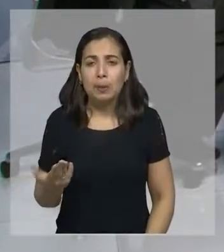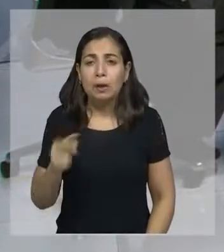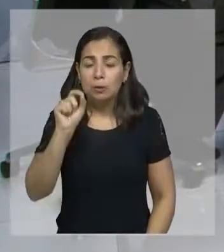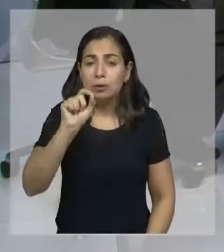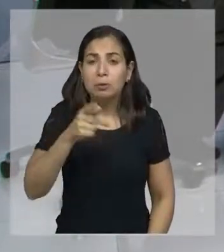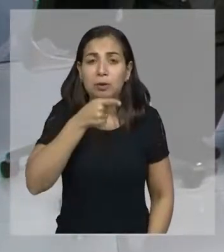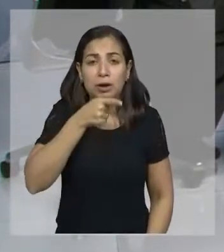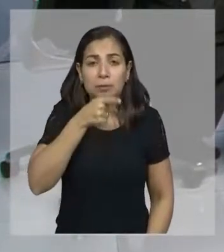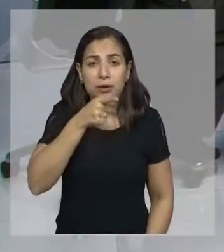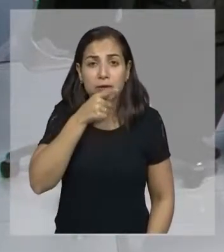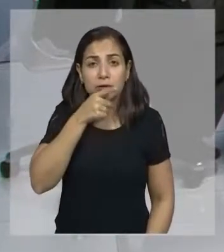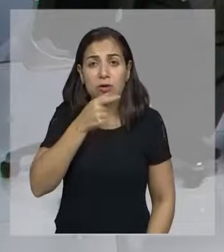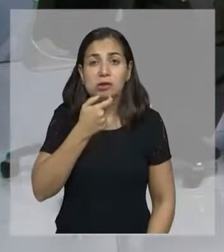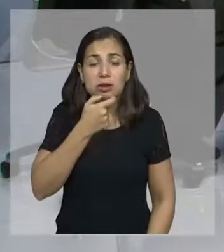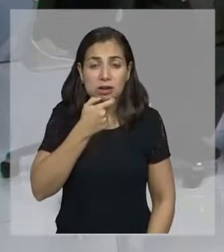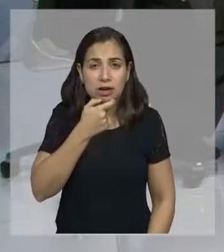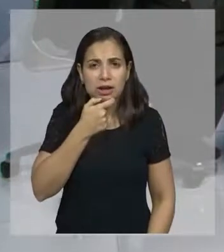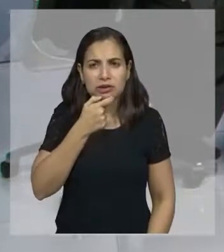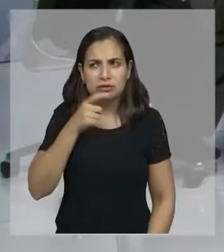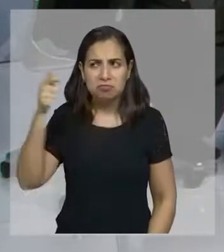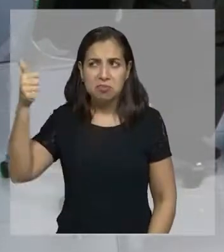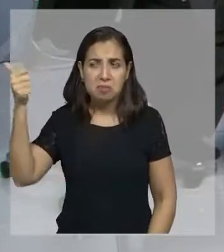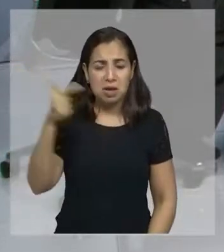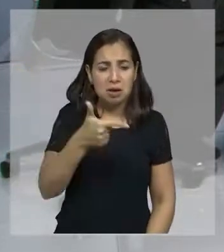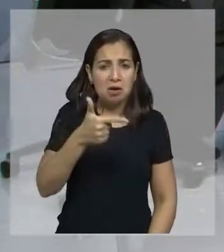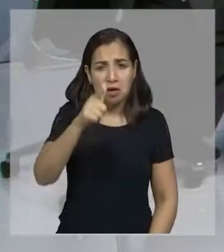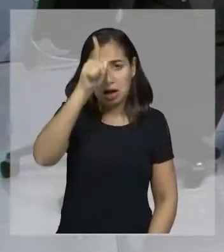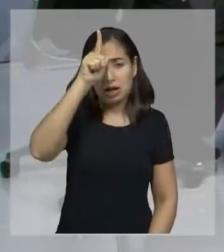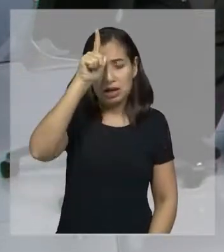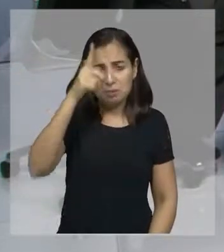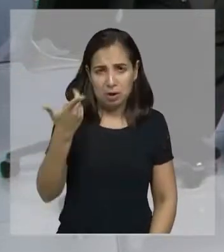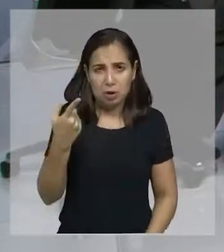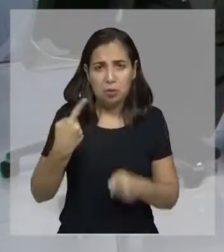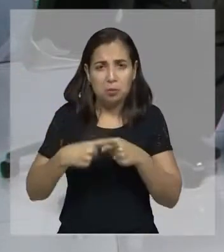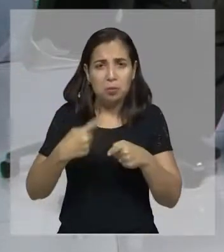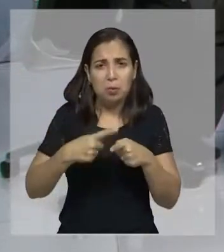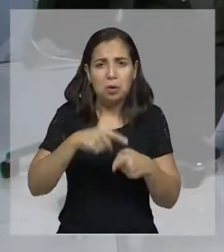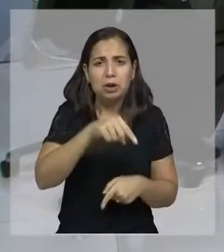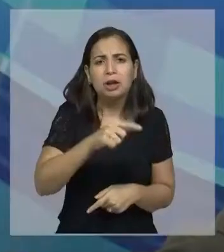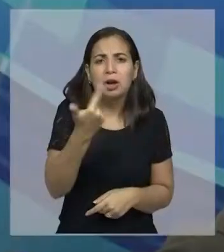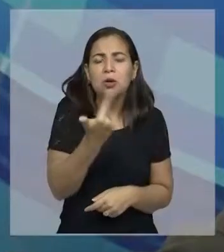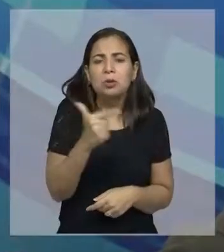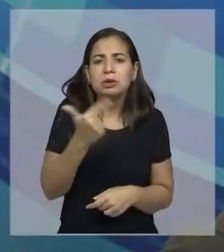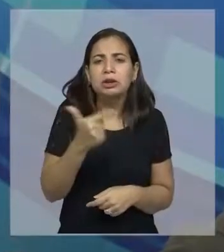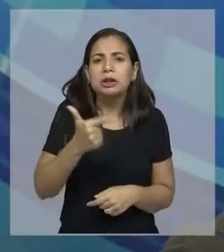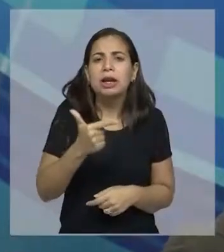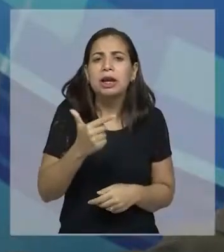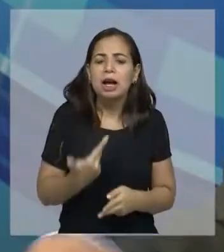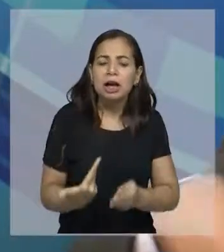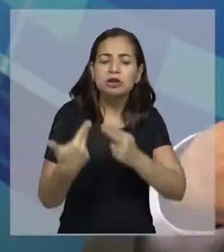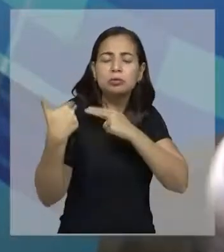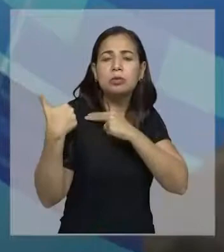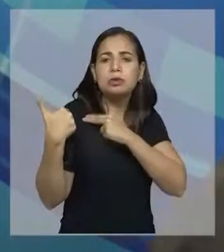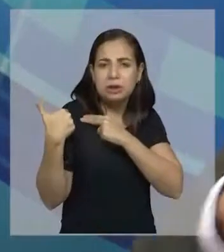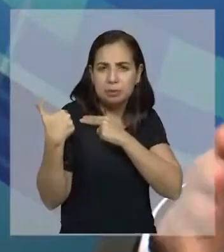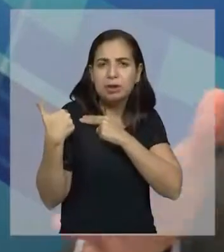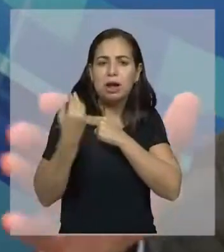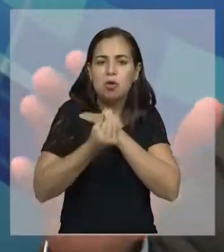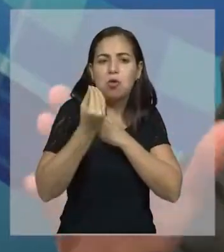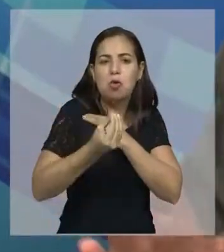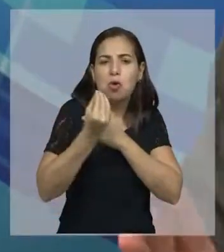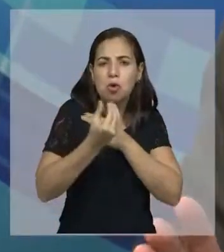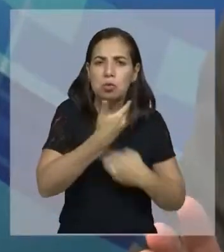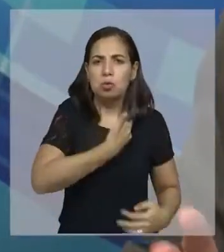do que o alemão, porque o parlamento alemão não carregava sobre os próprios ombros a responsabilidade de governar. Então fica fazendo